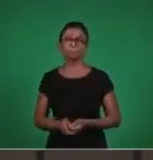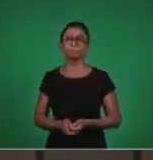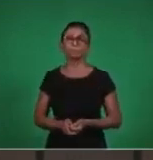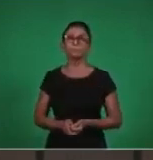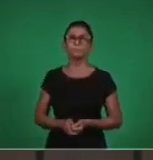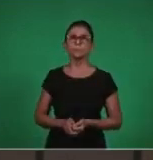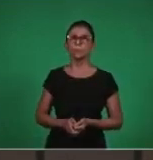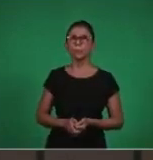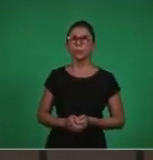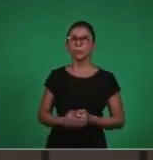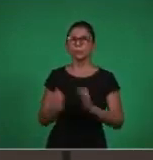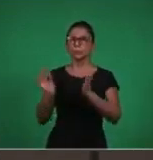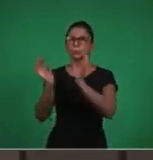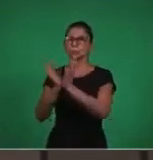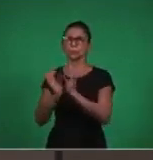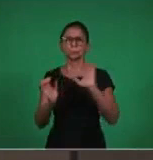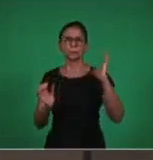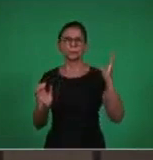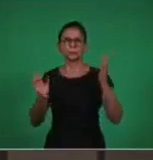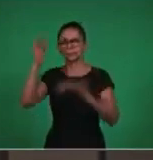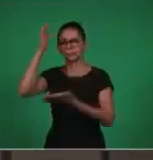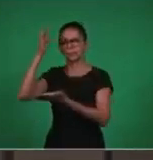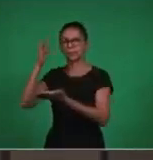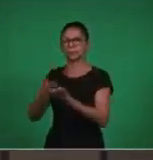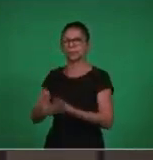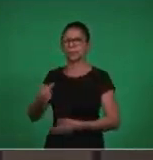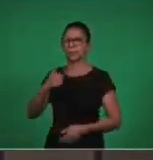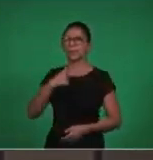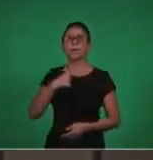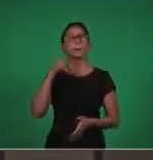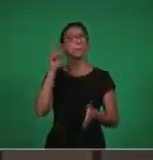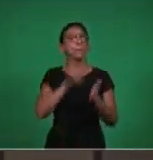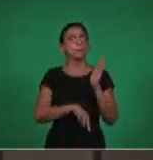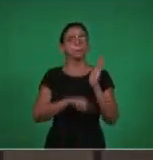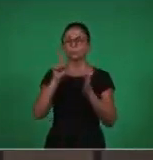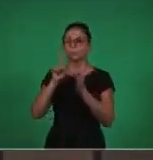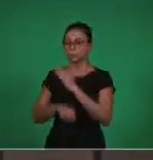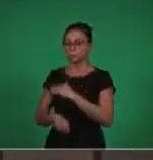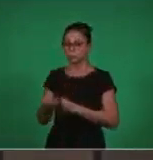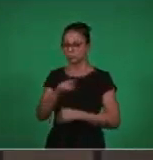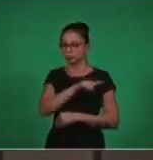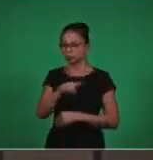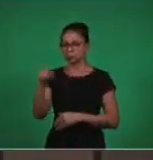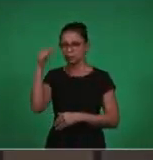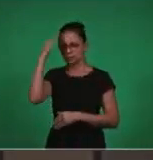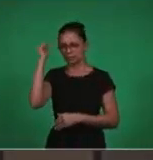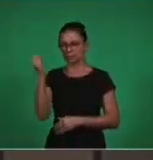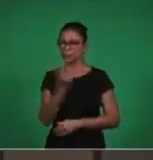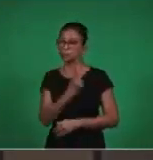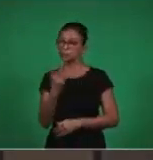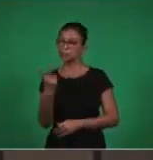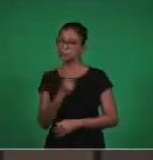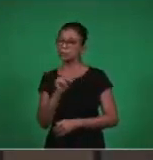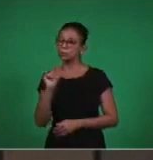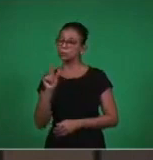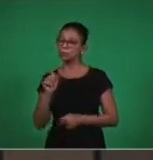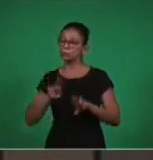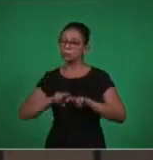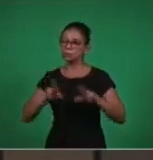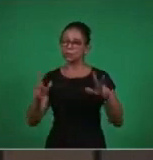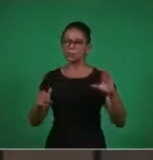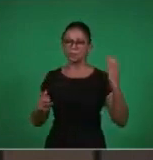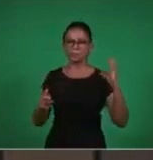Eu passei para eles o seguinte, eu quero saber agora de vocês o seguinte, aquilo que é ciência é aquilo que é fé.